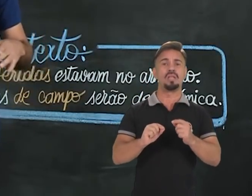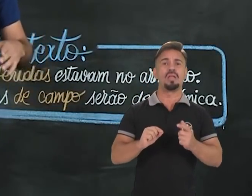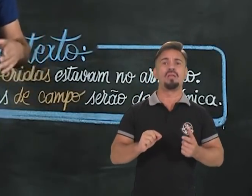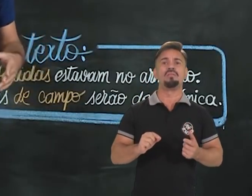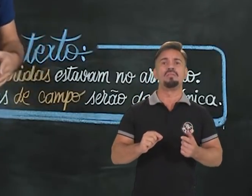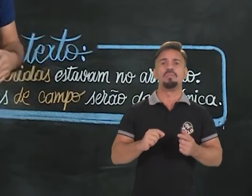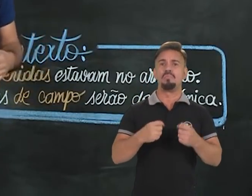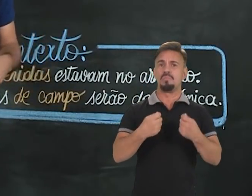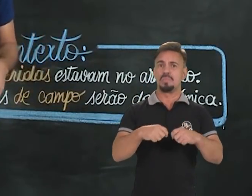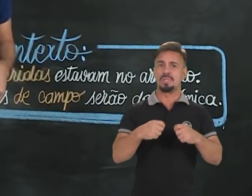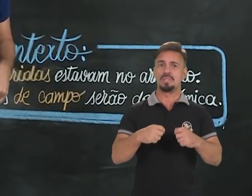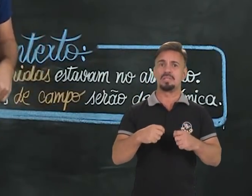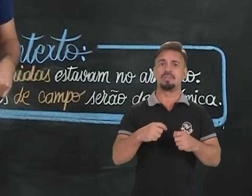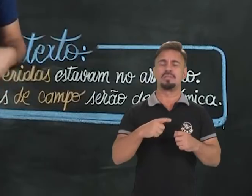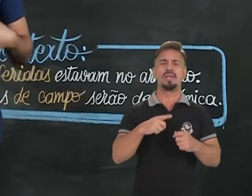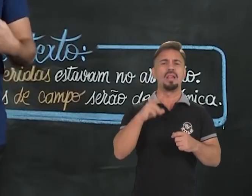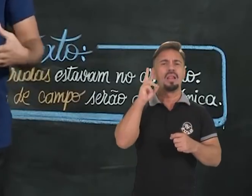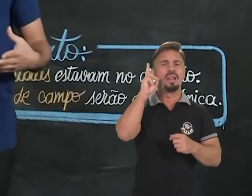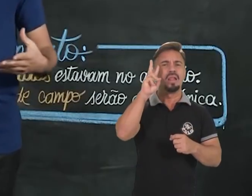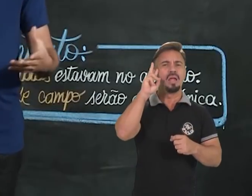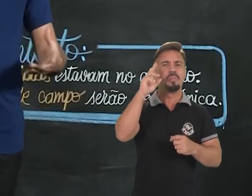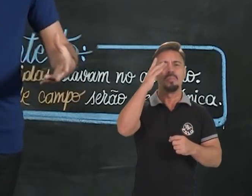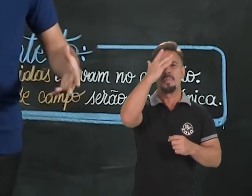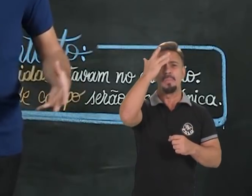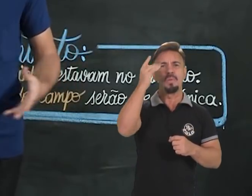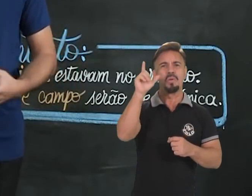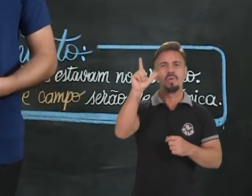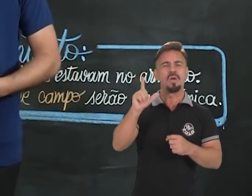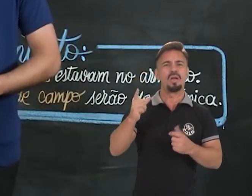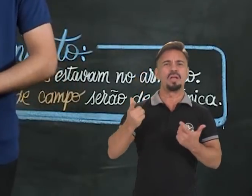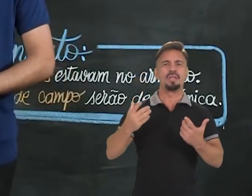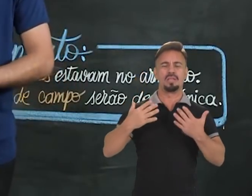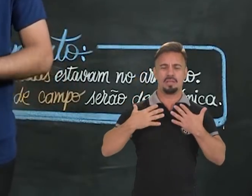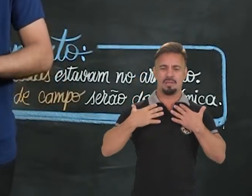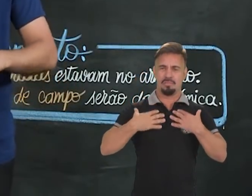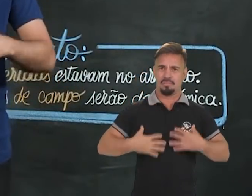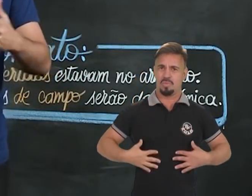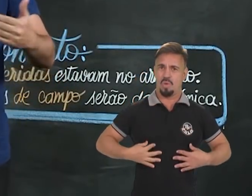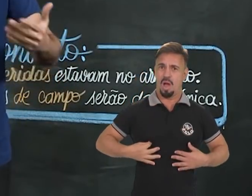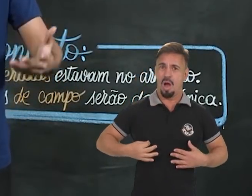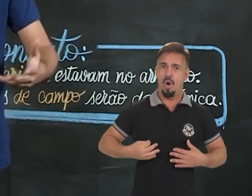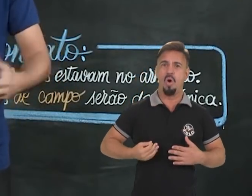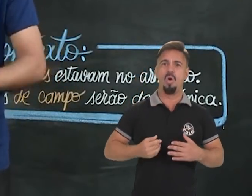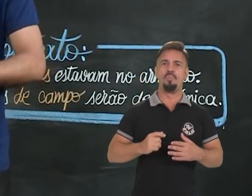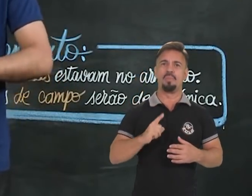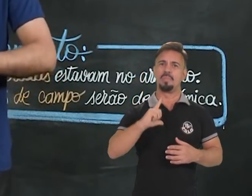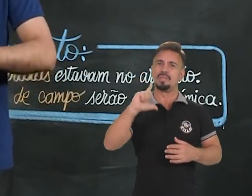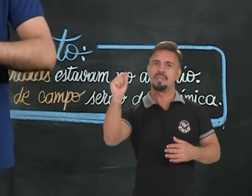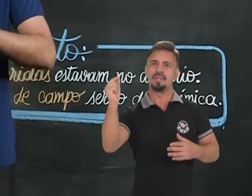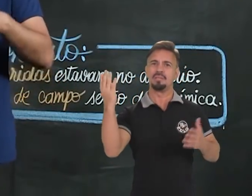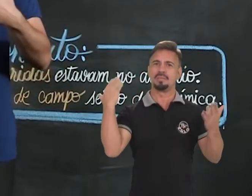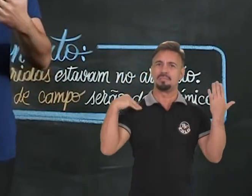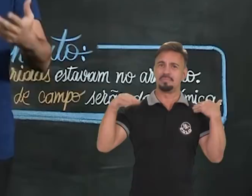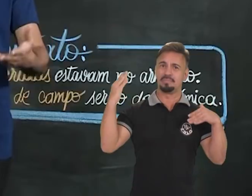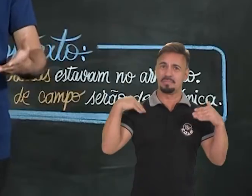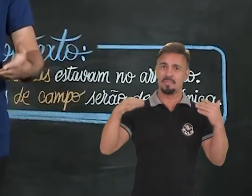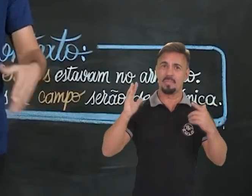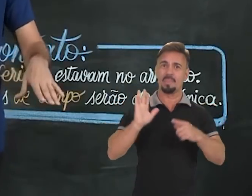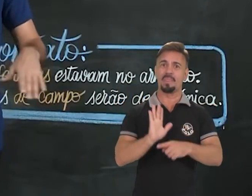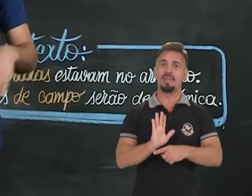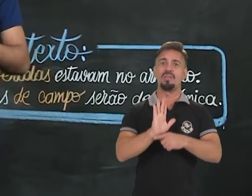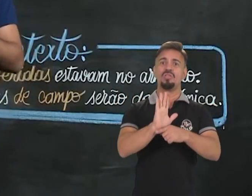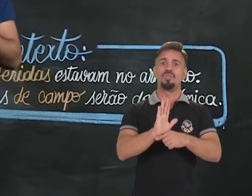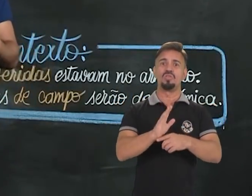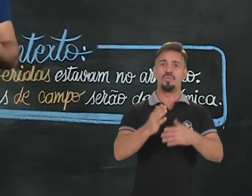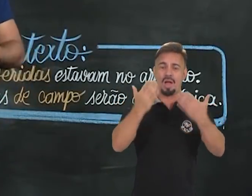tão indispensável assim. Lembra de um acessório que você utiliza para sair, por exemplo, né? Um acessório do seu vestuário, um acessório que vai contribuir para o seu